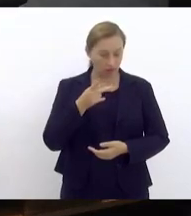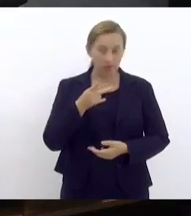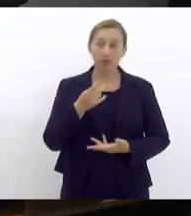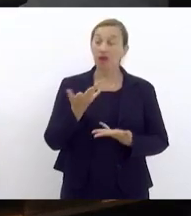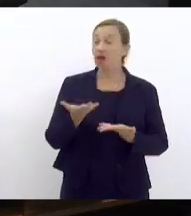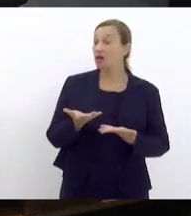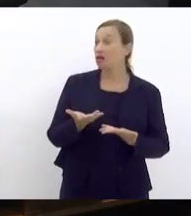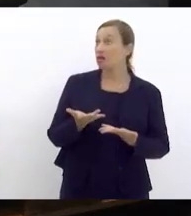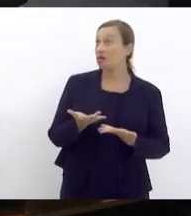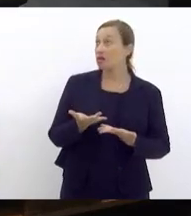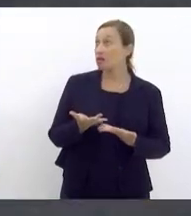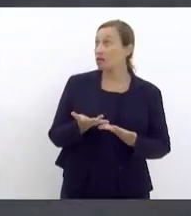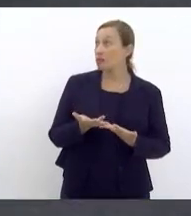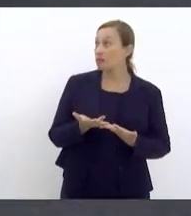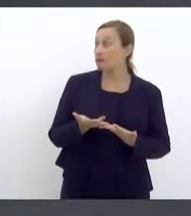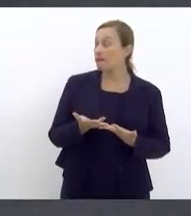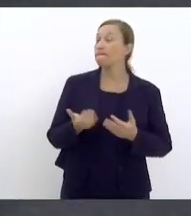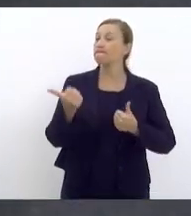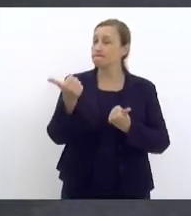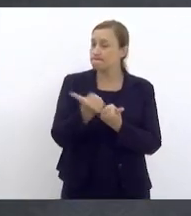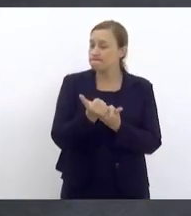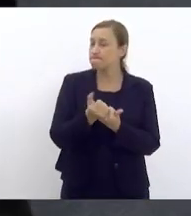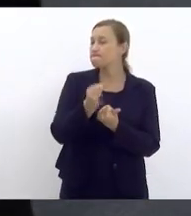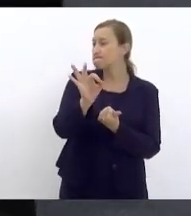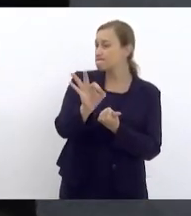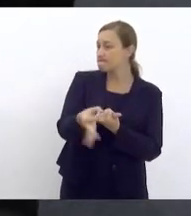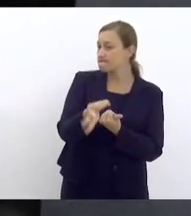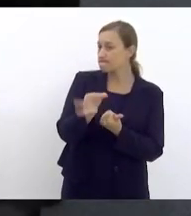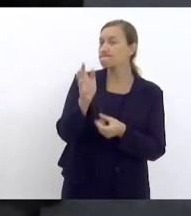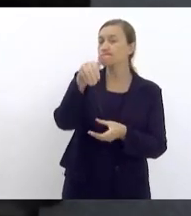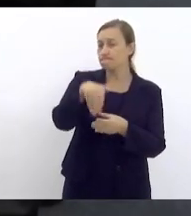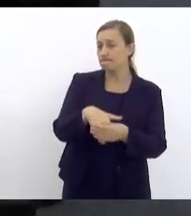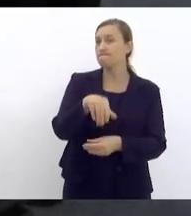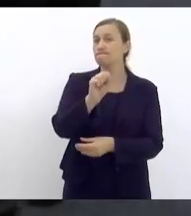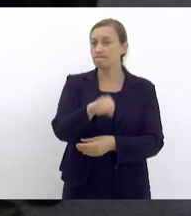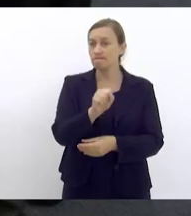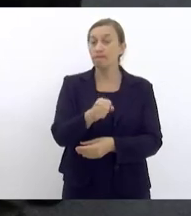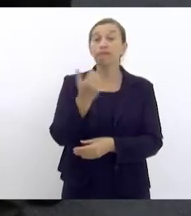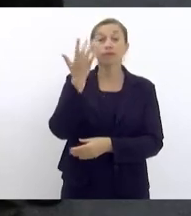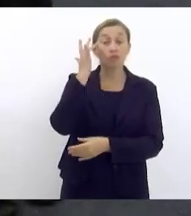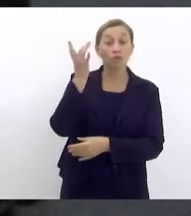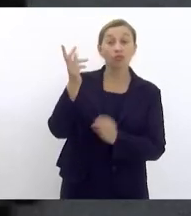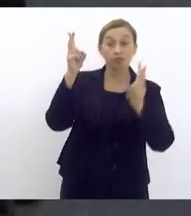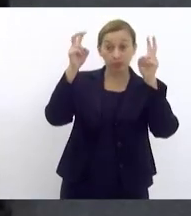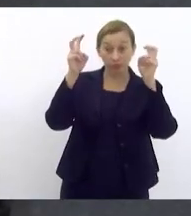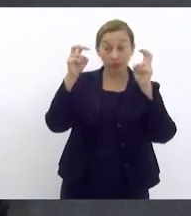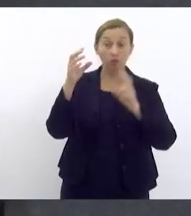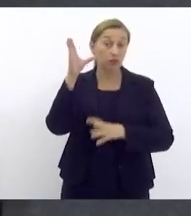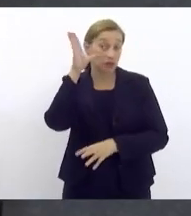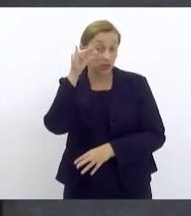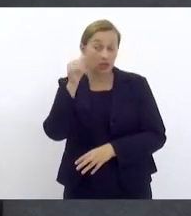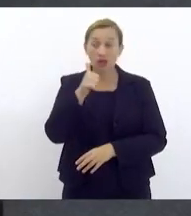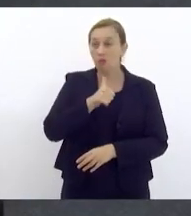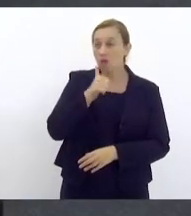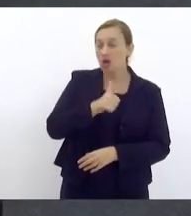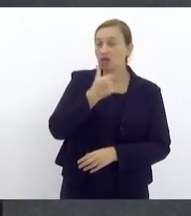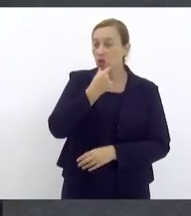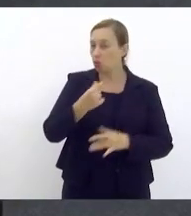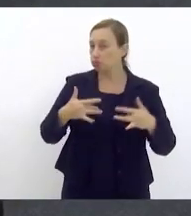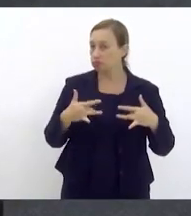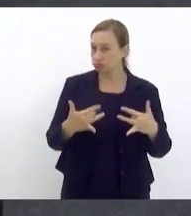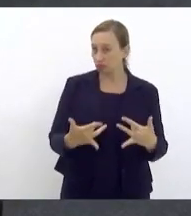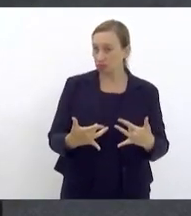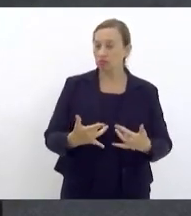para dizer que eu apoio completamente voto favorável acho que esse é um tema que interessa as mulheres e aos homens solidários